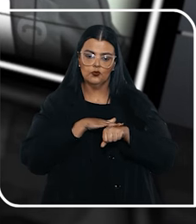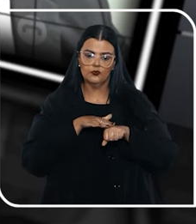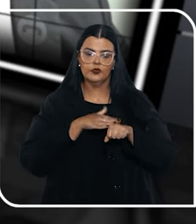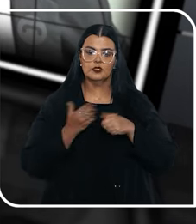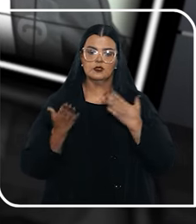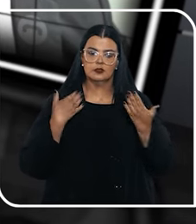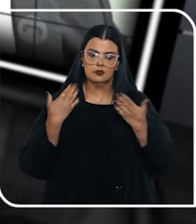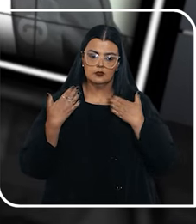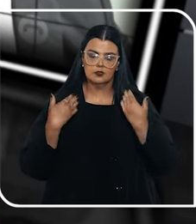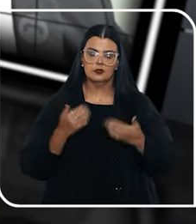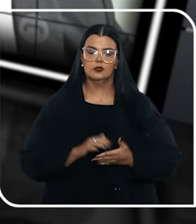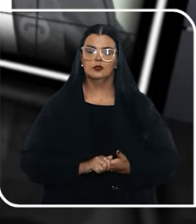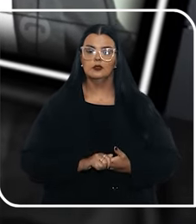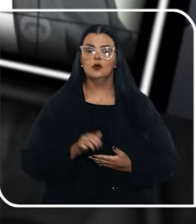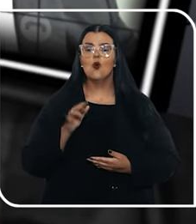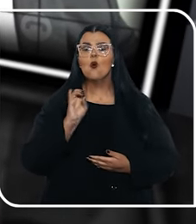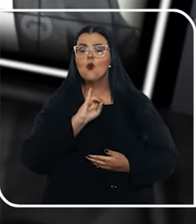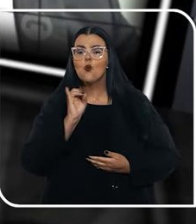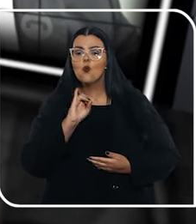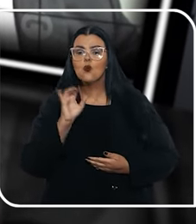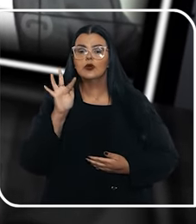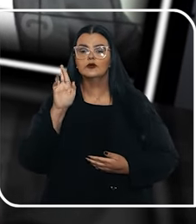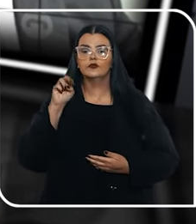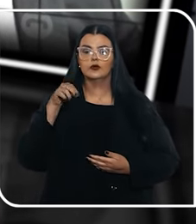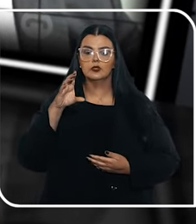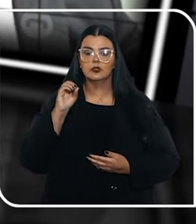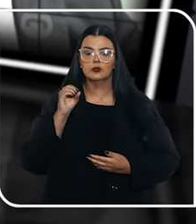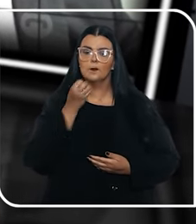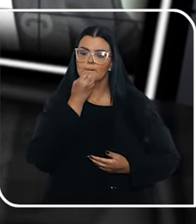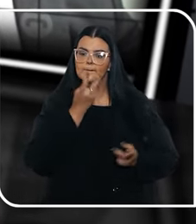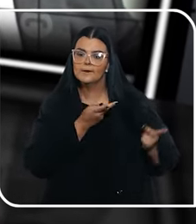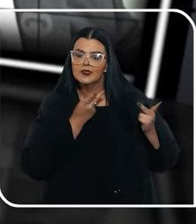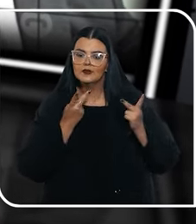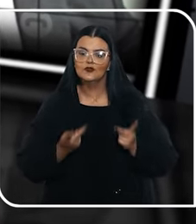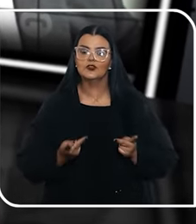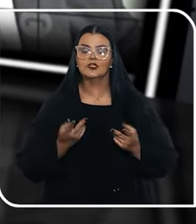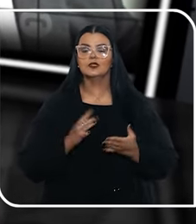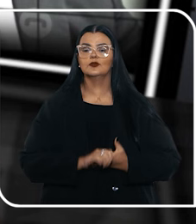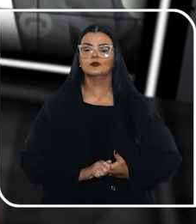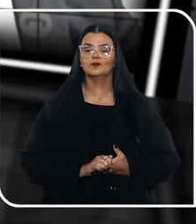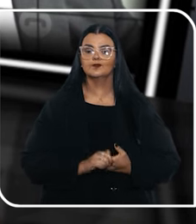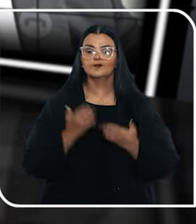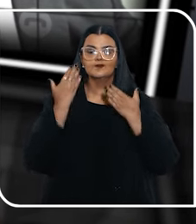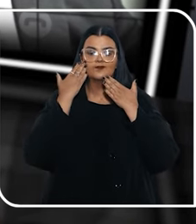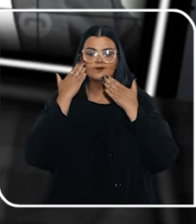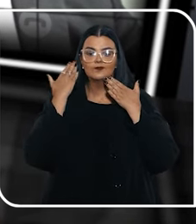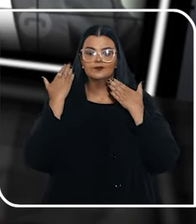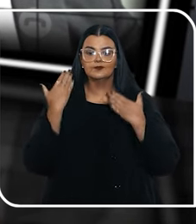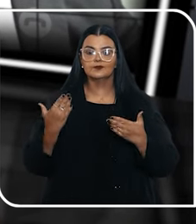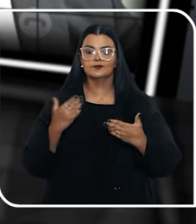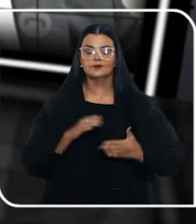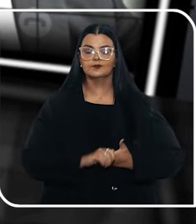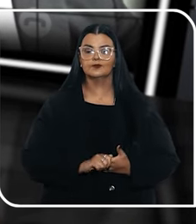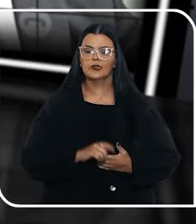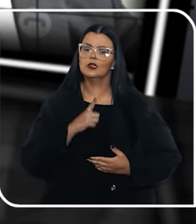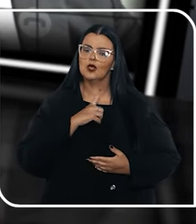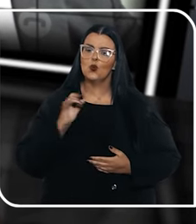converso agora. Oi, Franco, bem-vindo, tudo bem? Como vai, tudo bem? Eu que agradeço aí